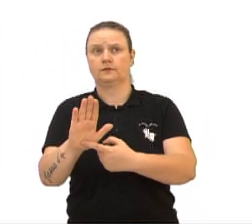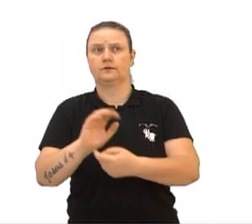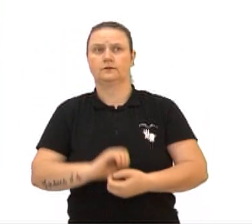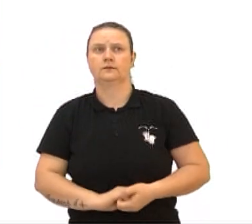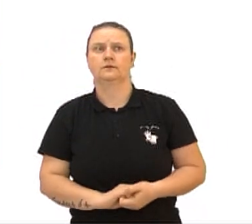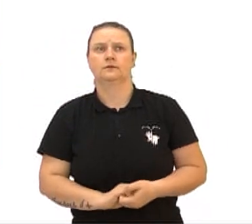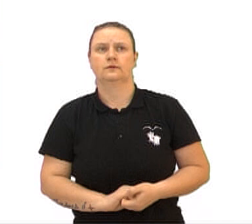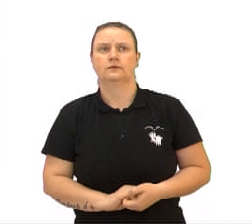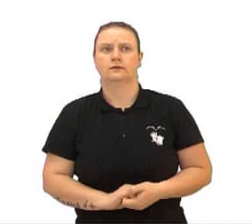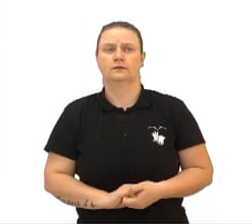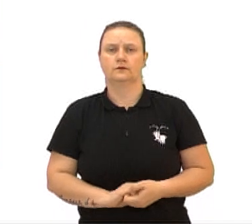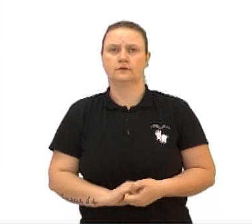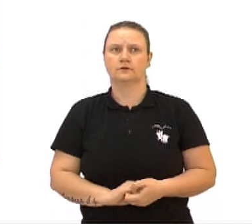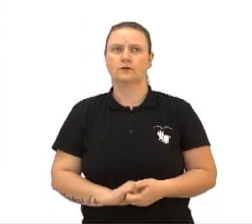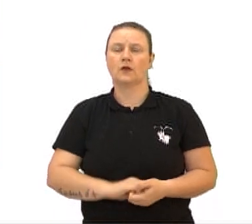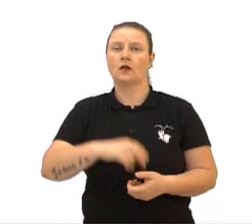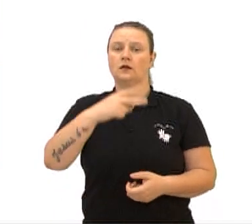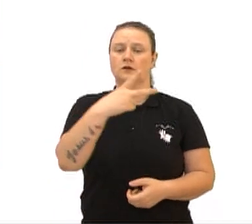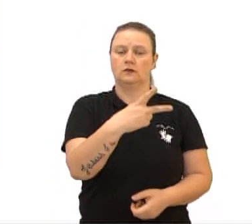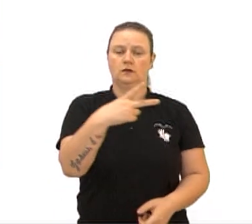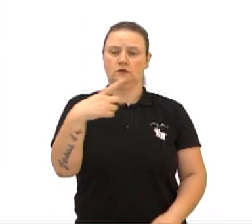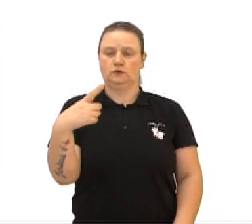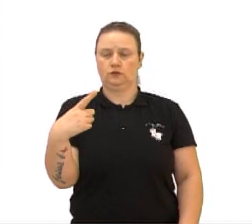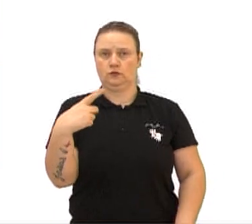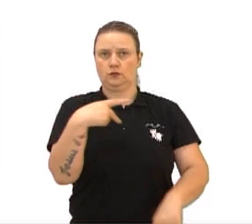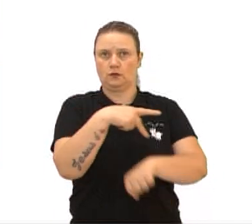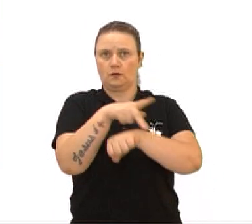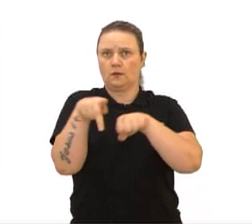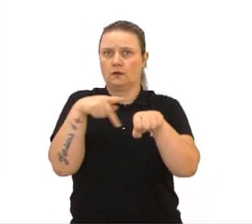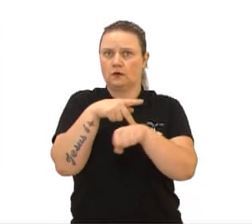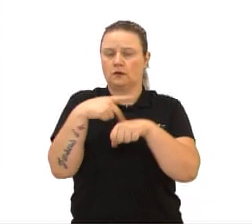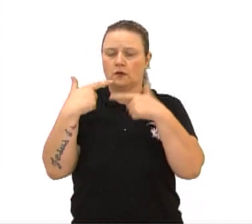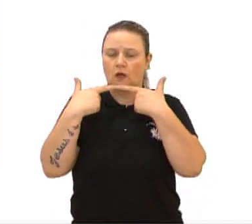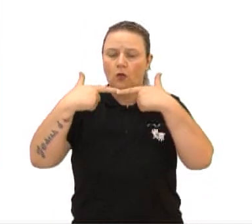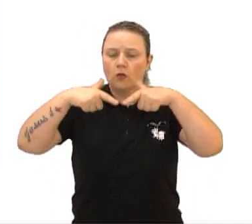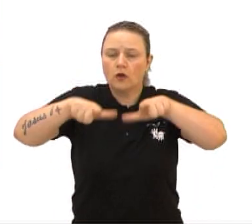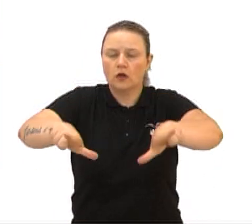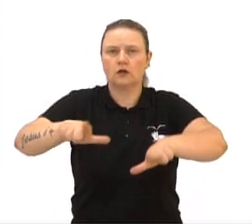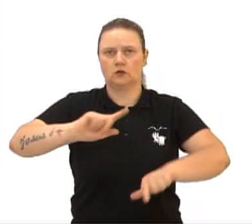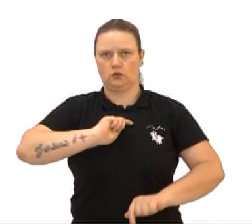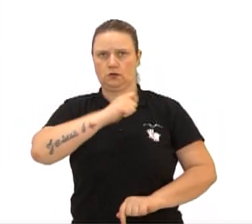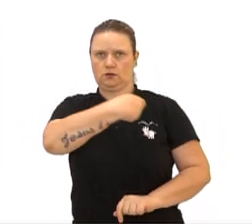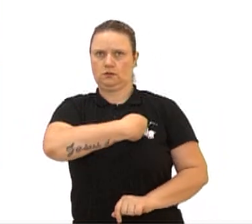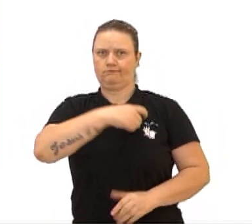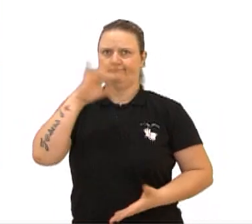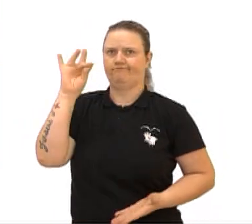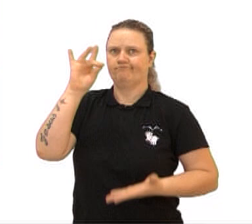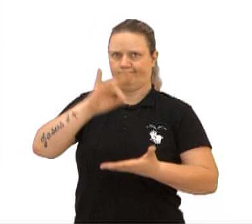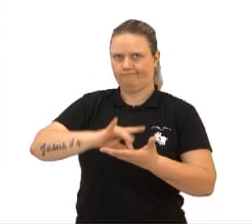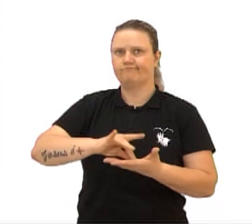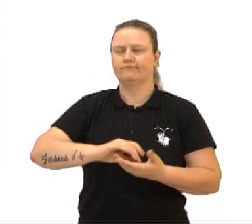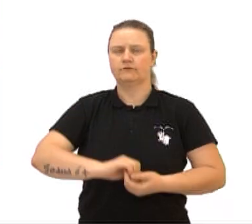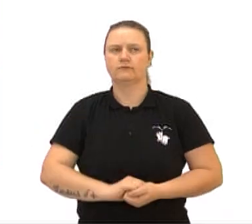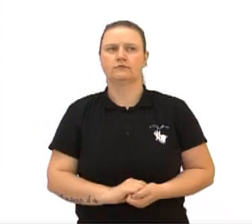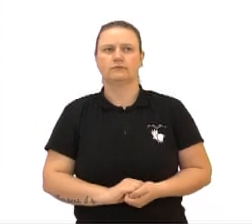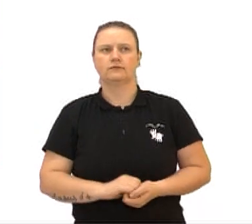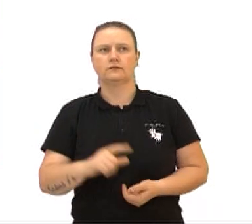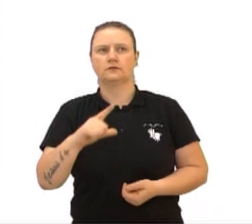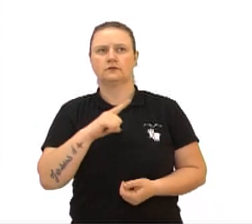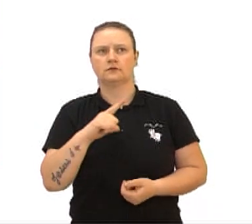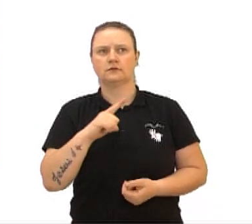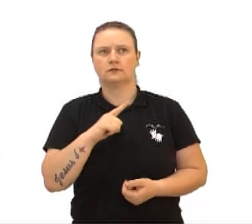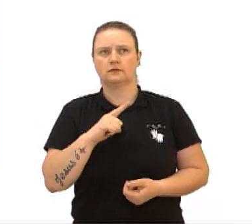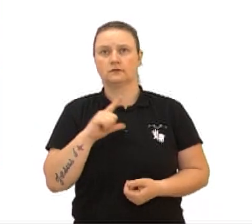países hispanohablantes, os 21 países onde o espanhol é língua oficial. Temos aqui a região da América,